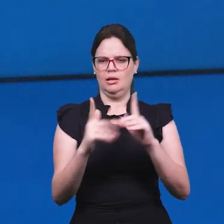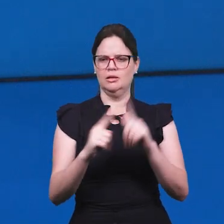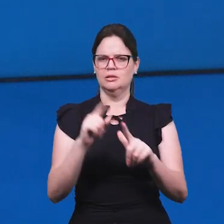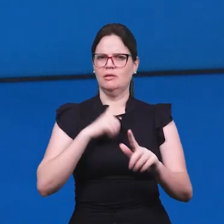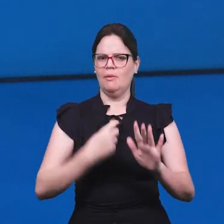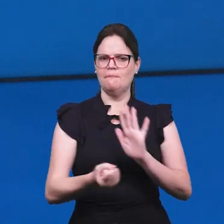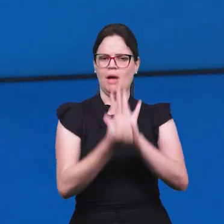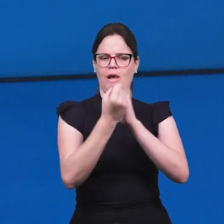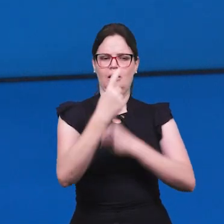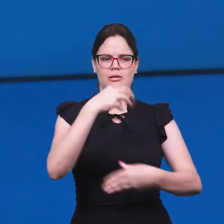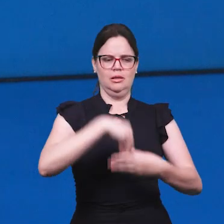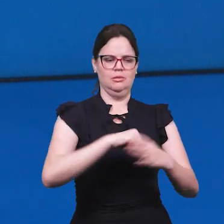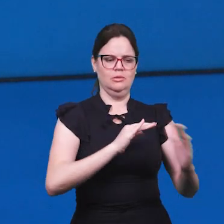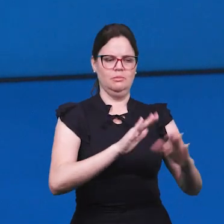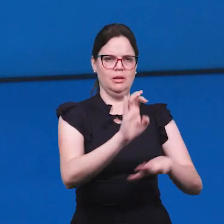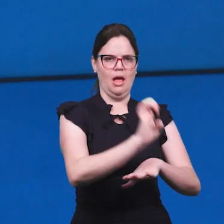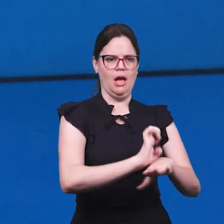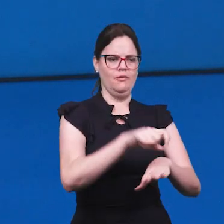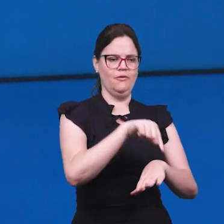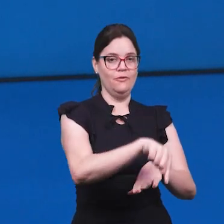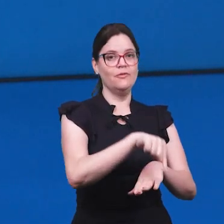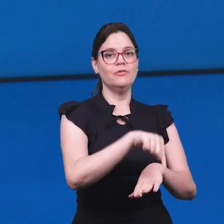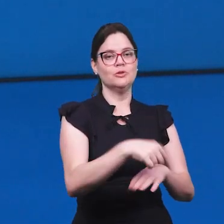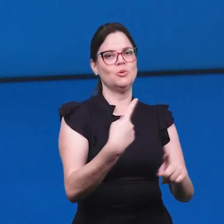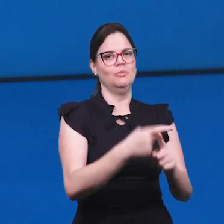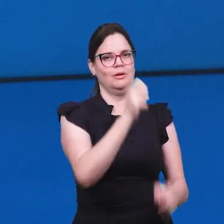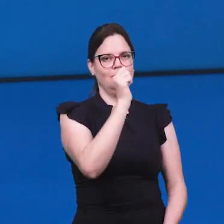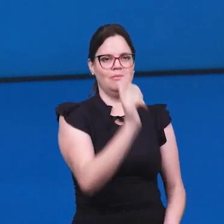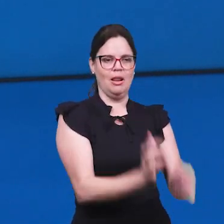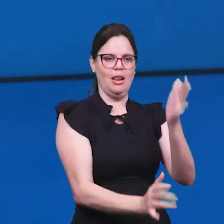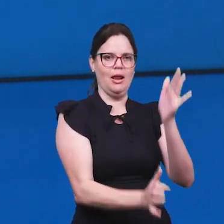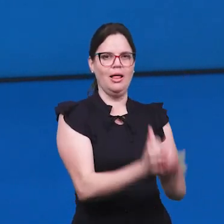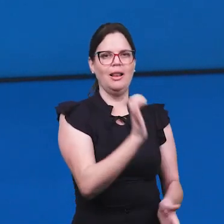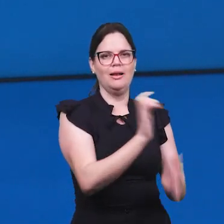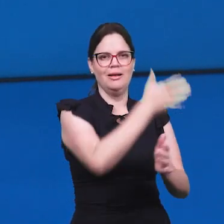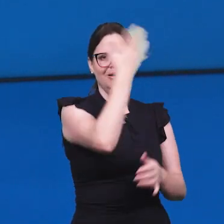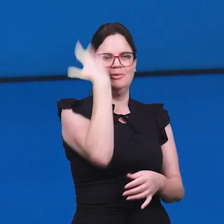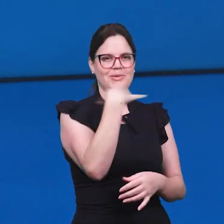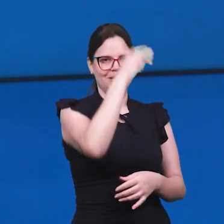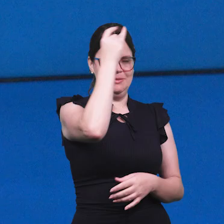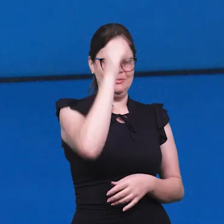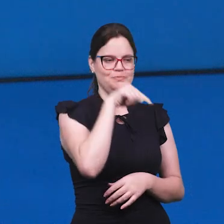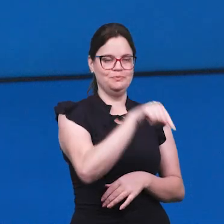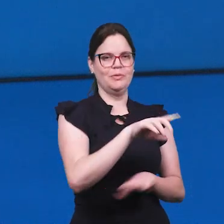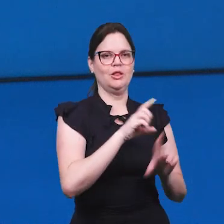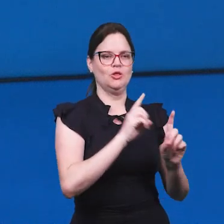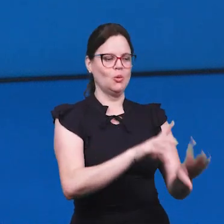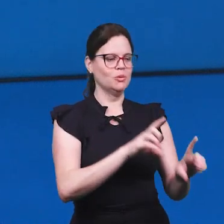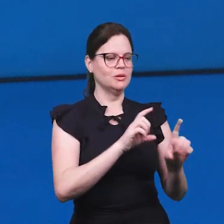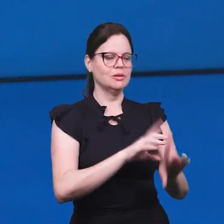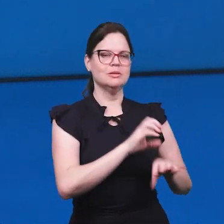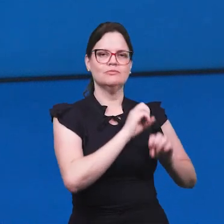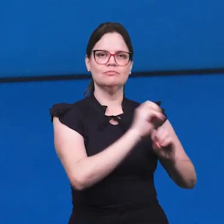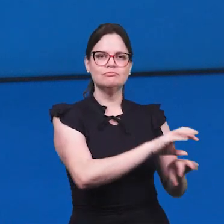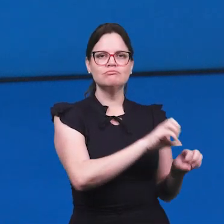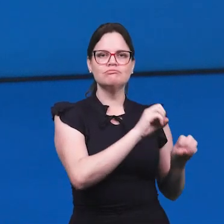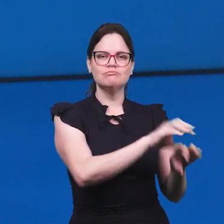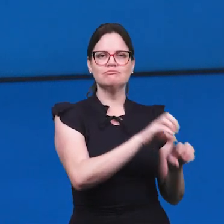igreja foi marcada ali em Éfeso com o derramamento do Espírito Santo. Foi o que marcou ali, foi a doutrina, ou